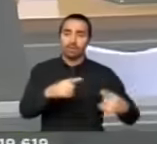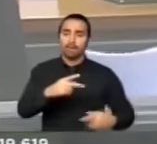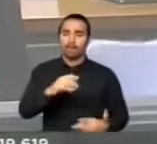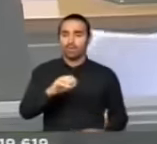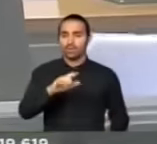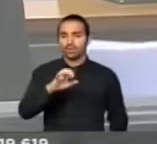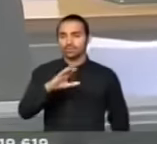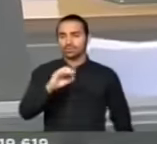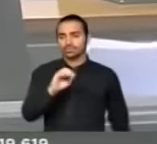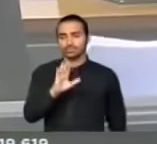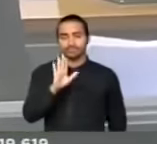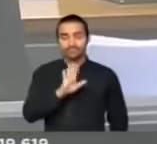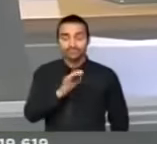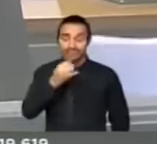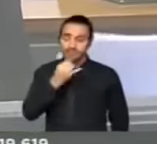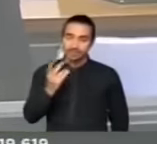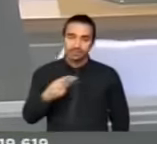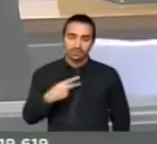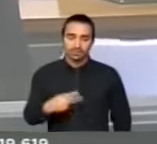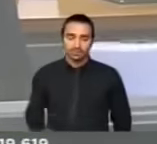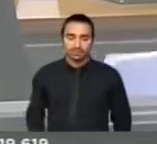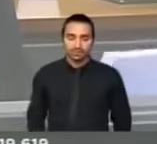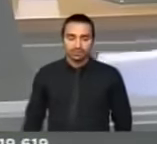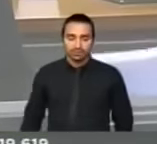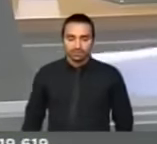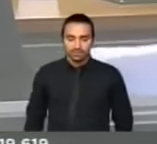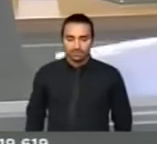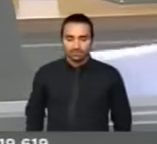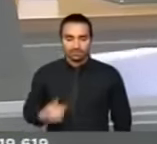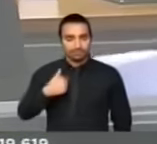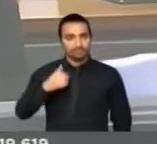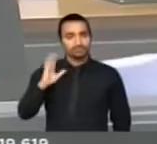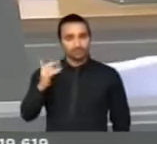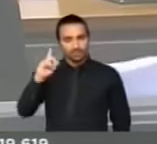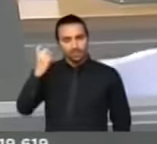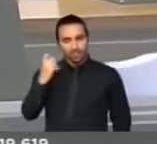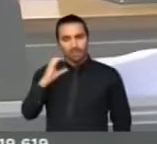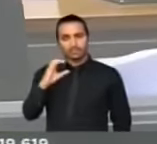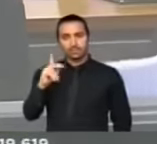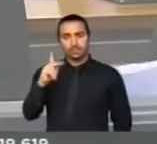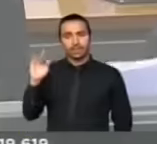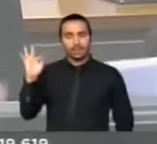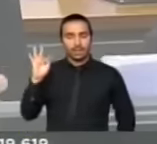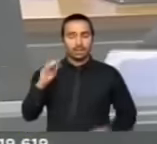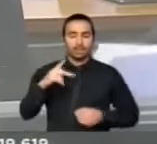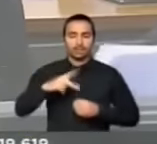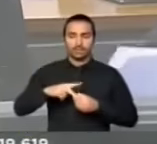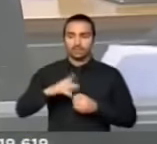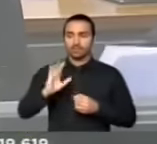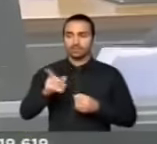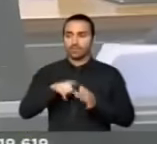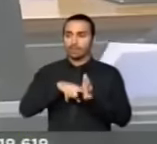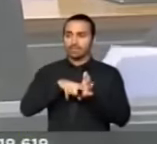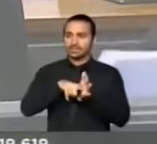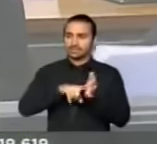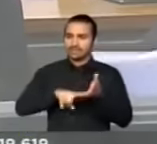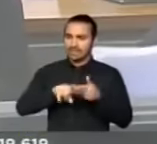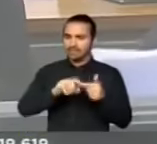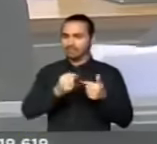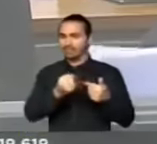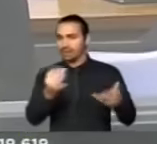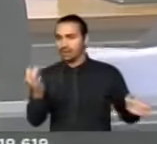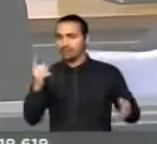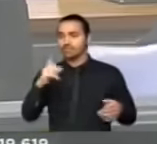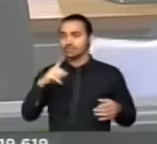política. Infelizmente, eu fui da CPI da Petrobras, interroguei muitos dos que